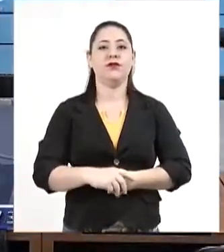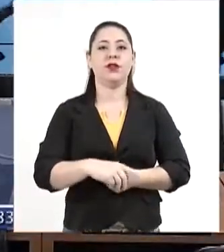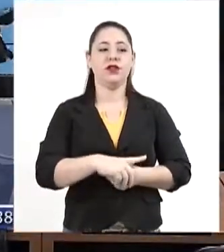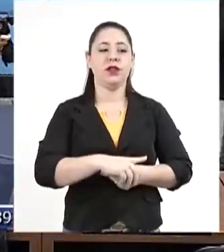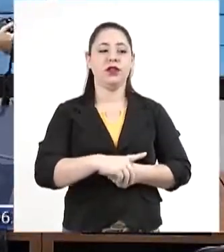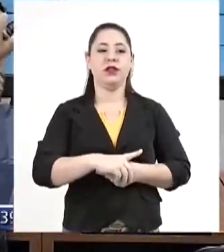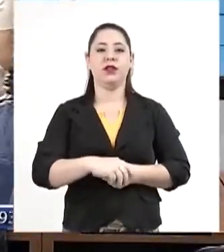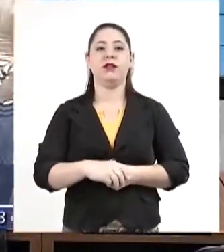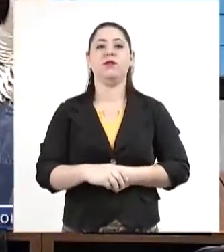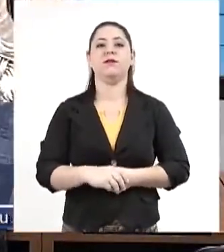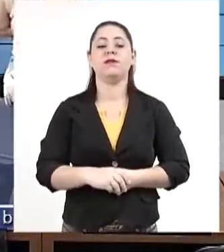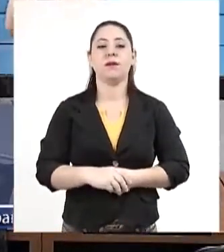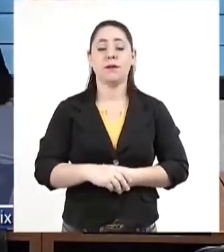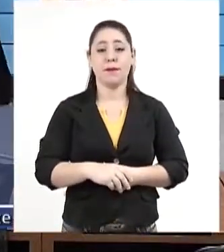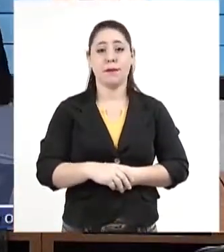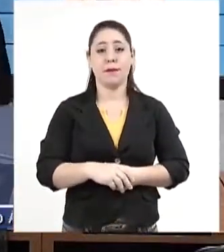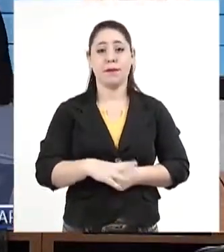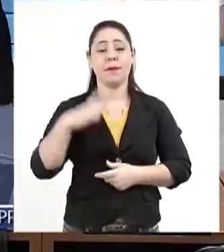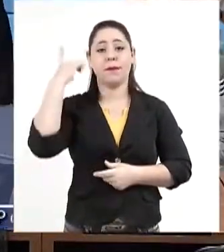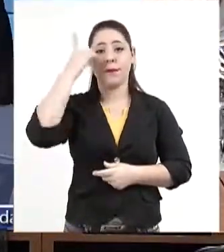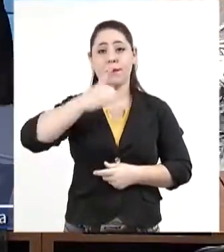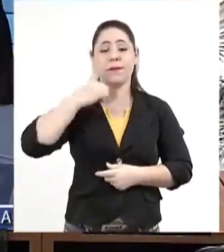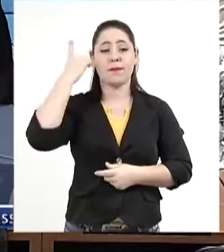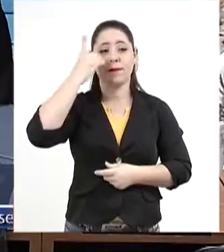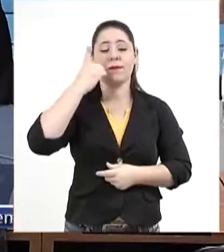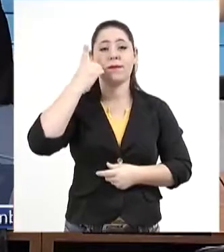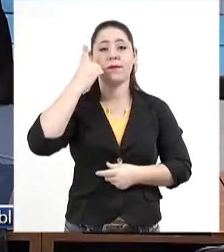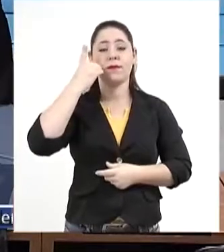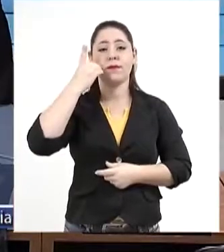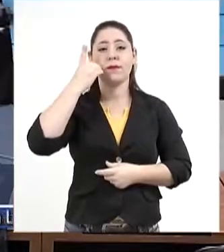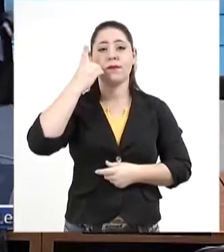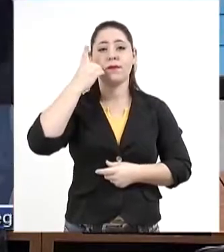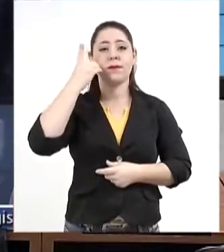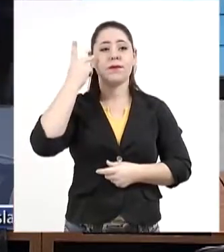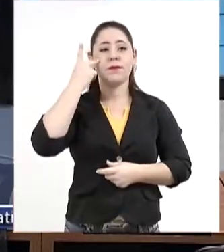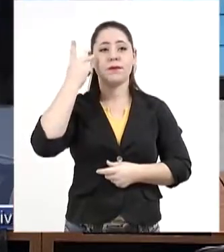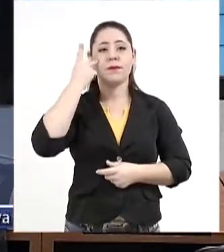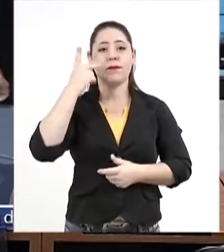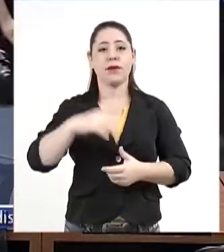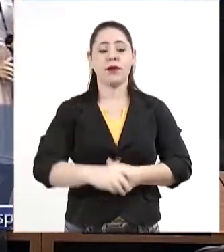Com a palavra, o ilustre deputado Pedro Kemp.